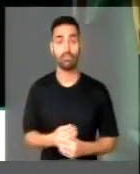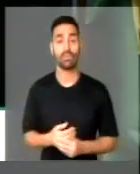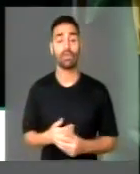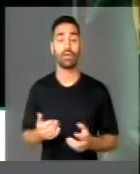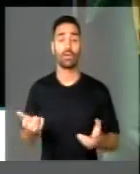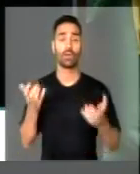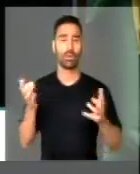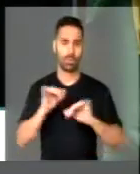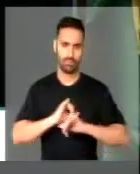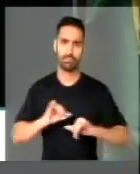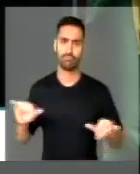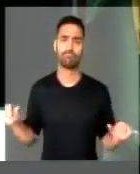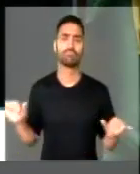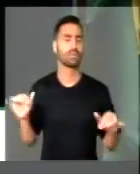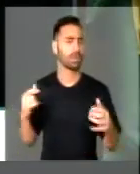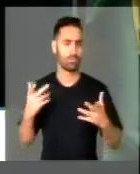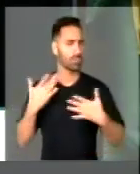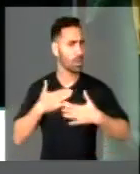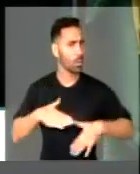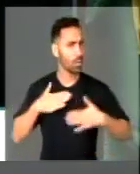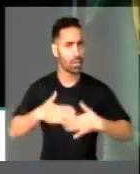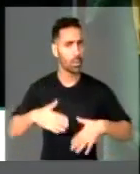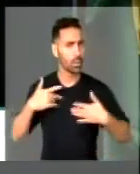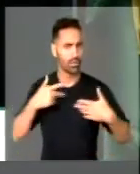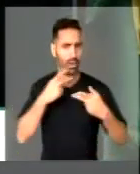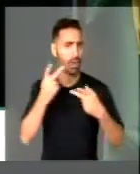quero dizer com toda tranquilidade,